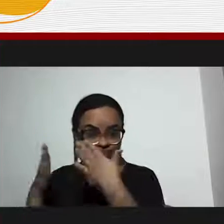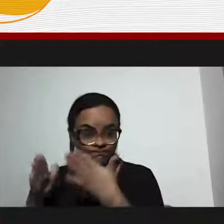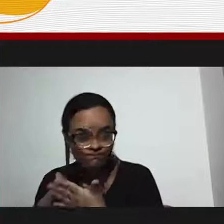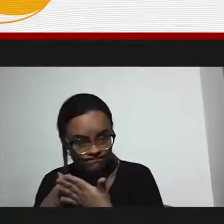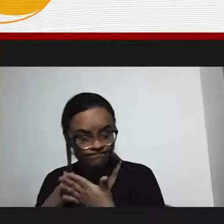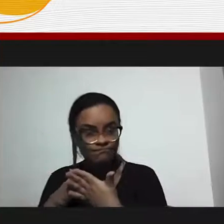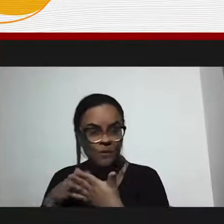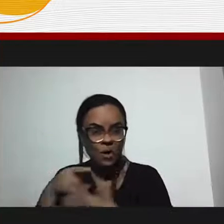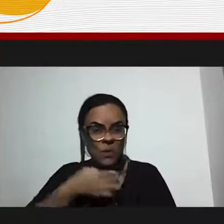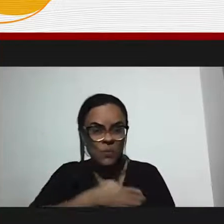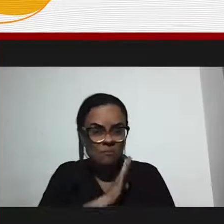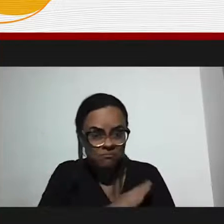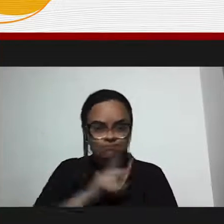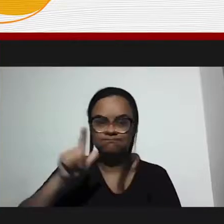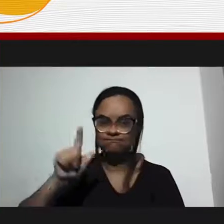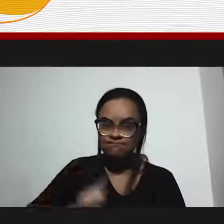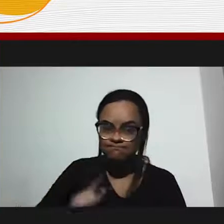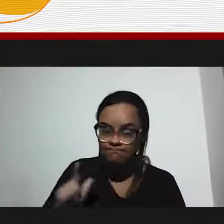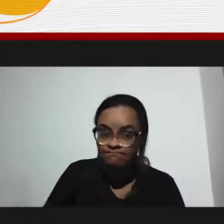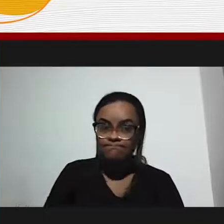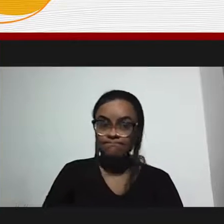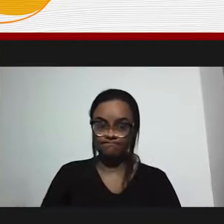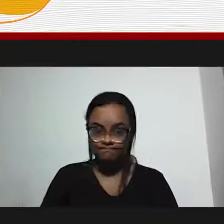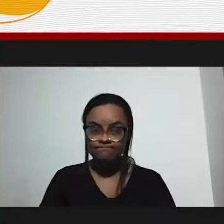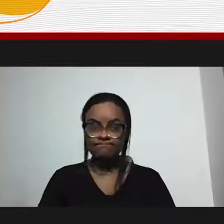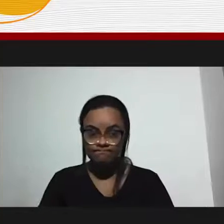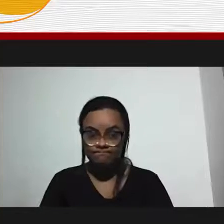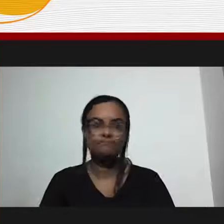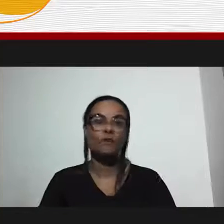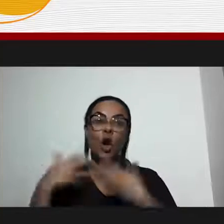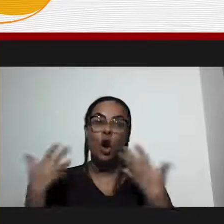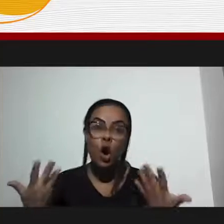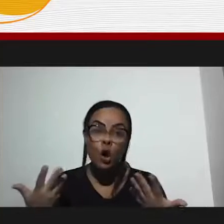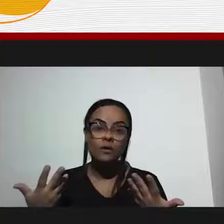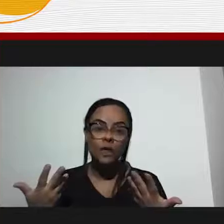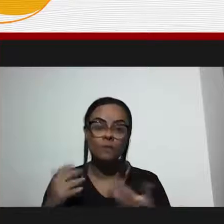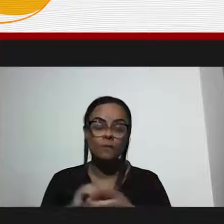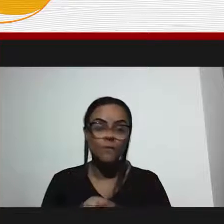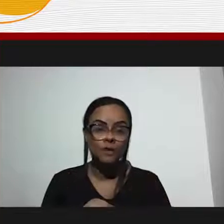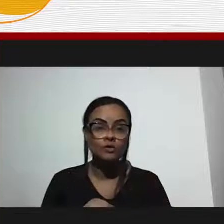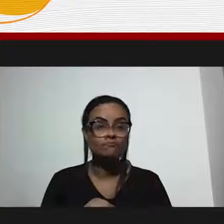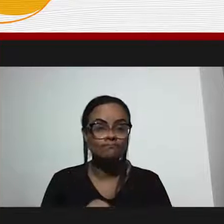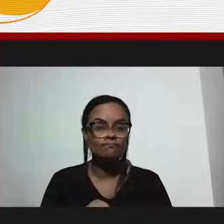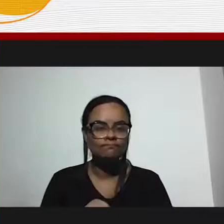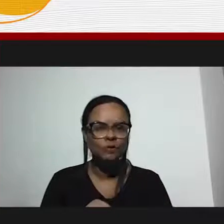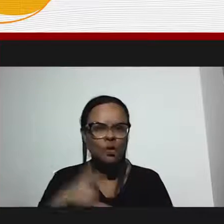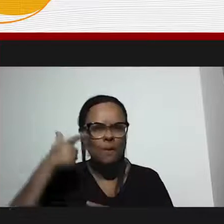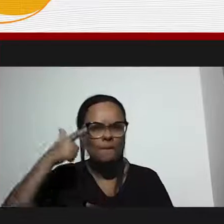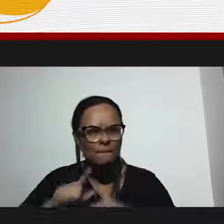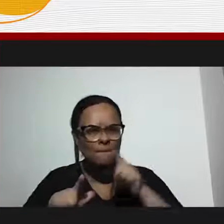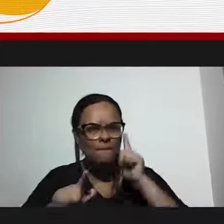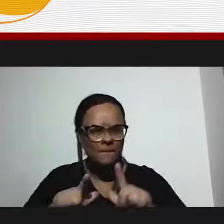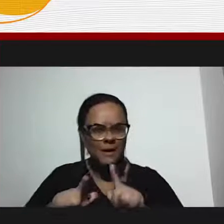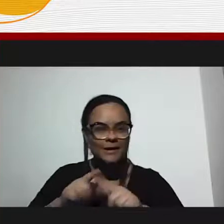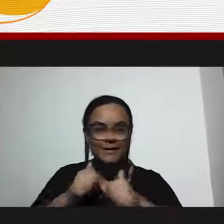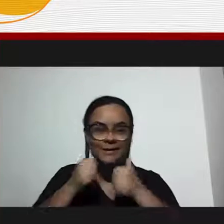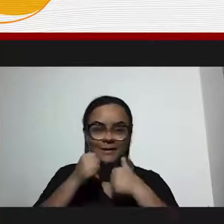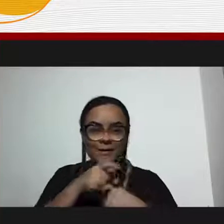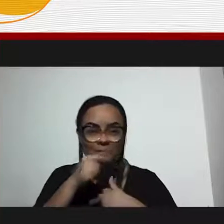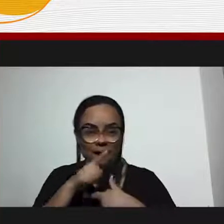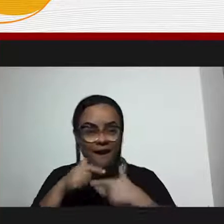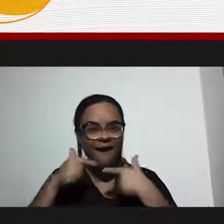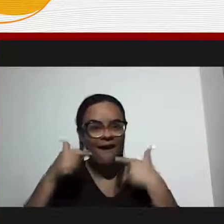passou preconceito, passou discriminação na infância e adolescência, mas conseguiu, com muito bom humor e